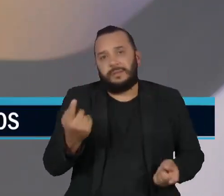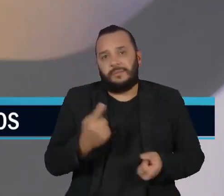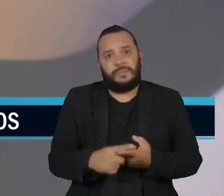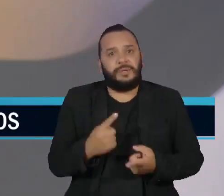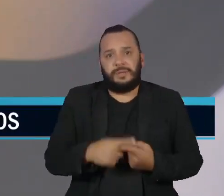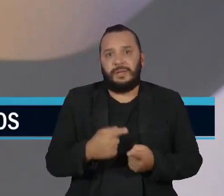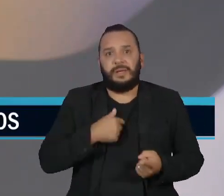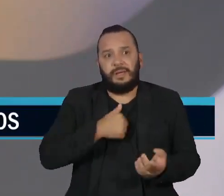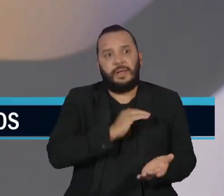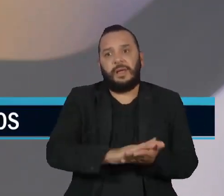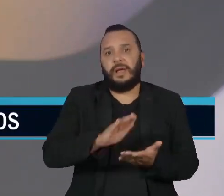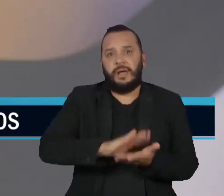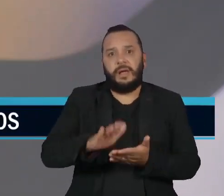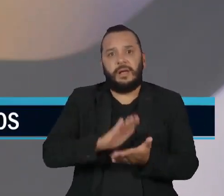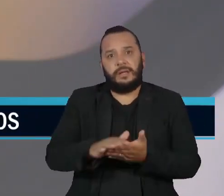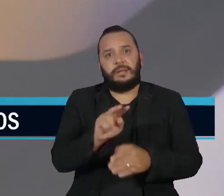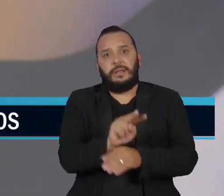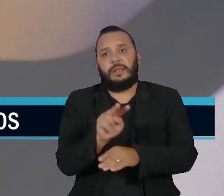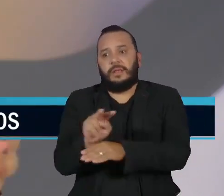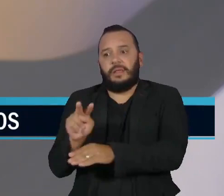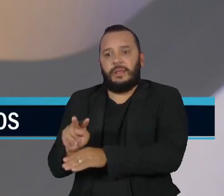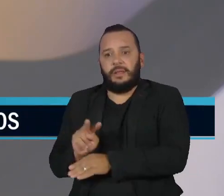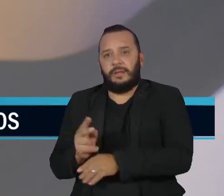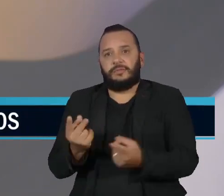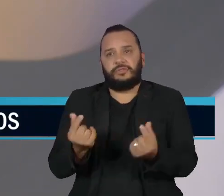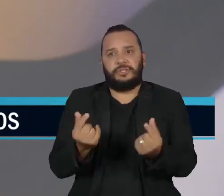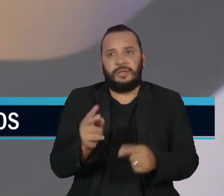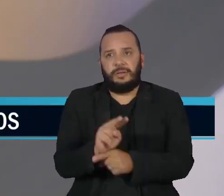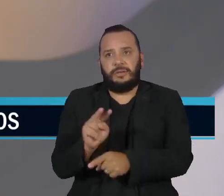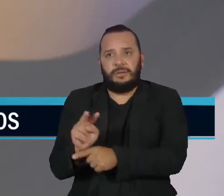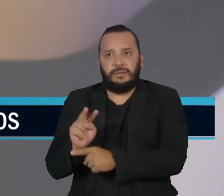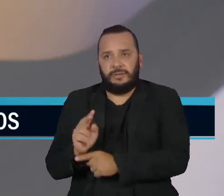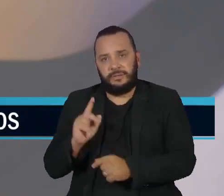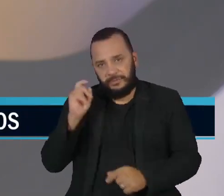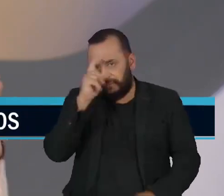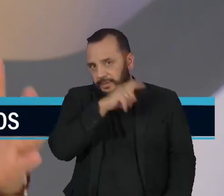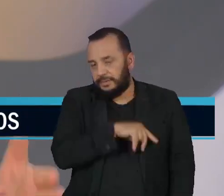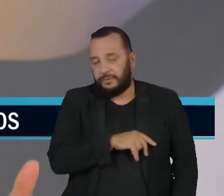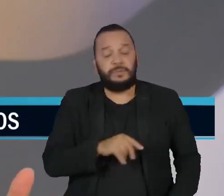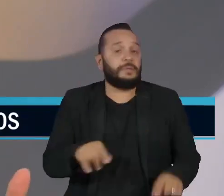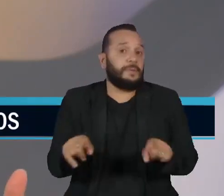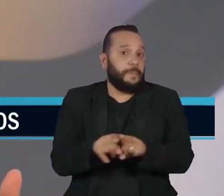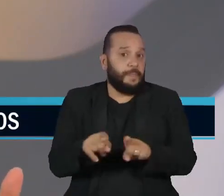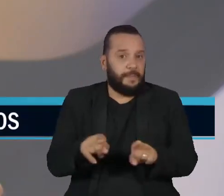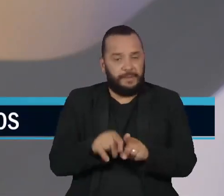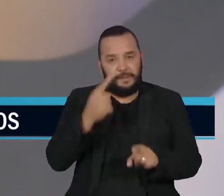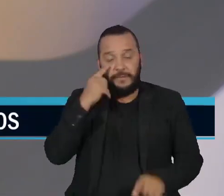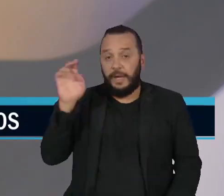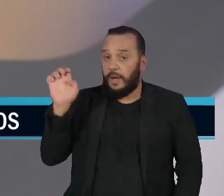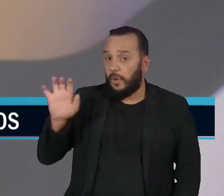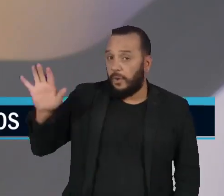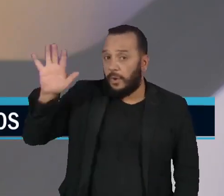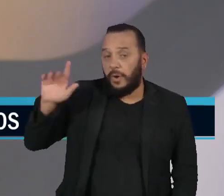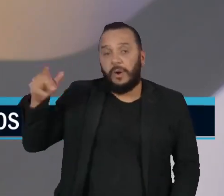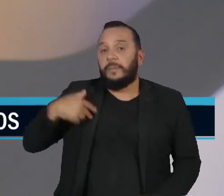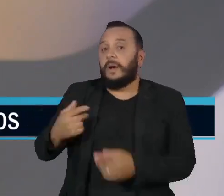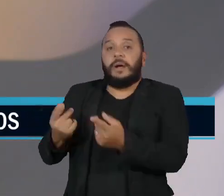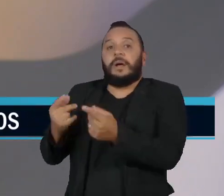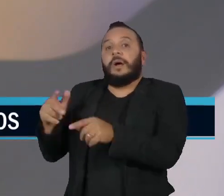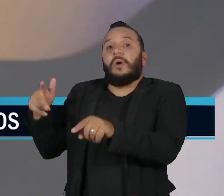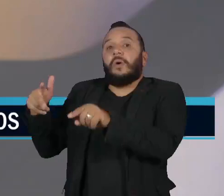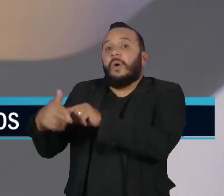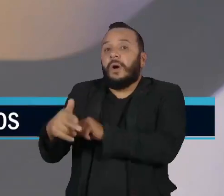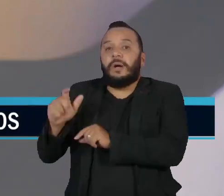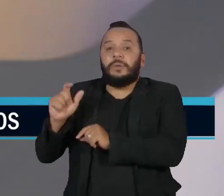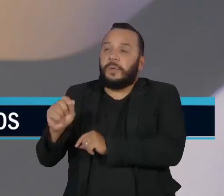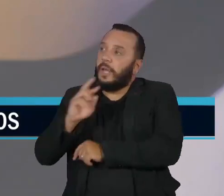muito maior na administração dos recursos. O que dói, vendo a reportagem, é ver que enquanto os europeus e os americanos estão cortando